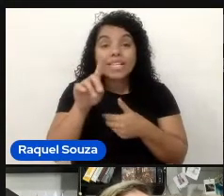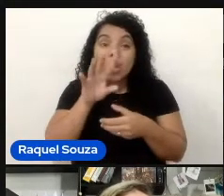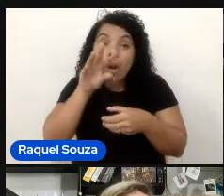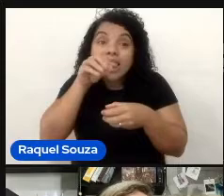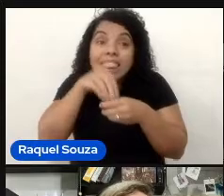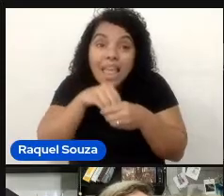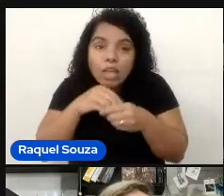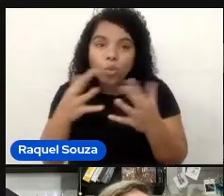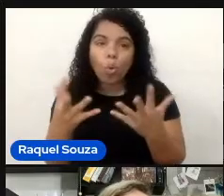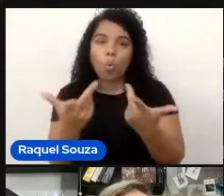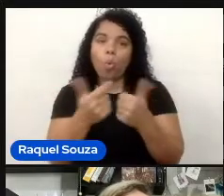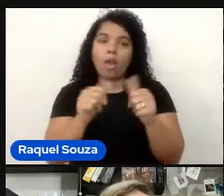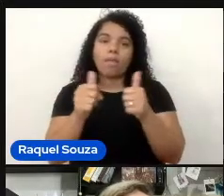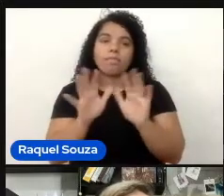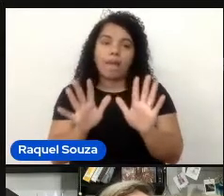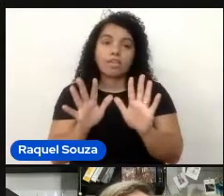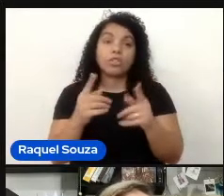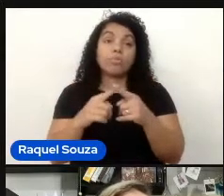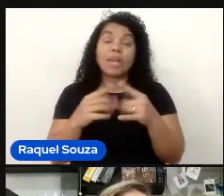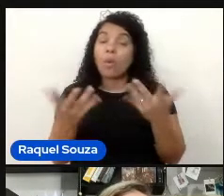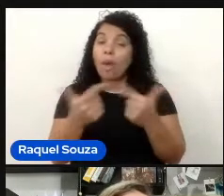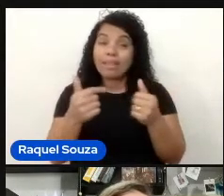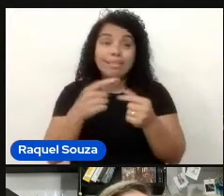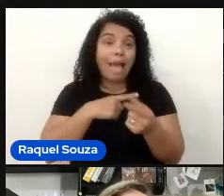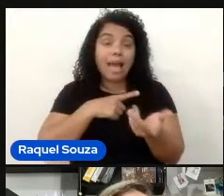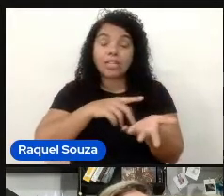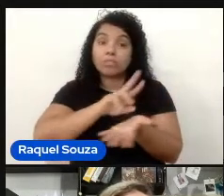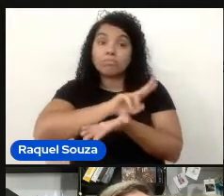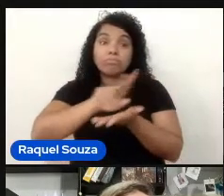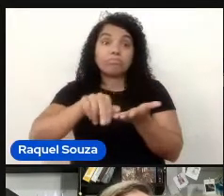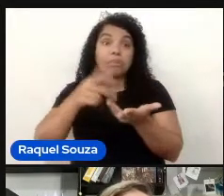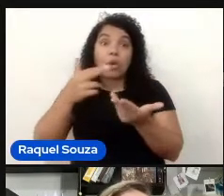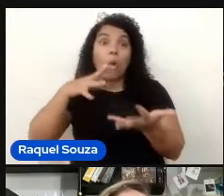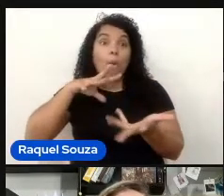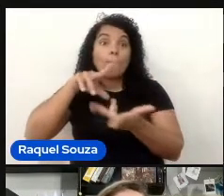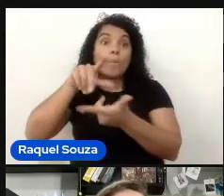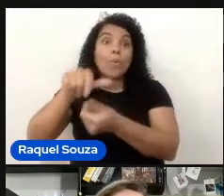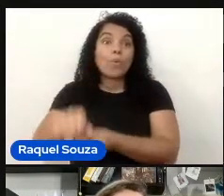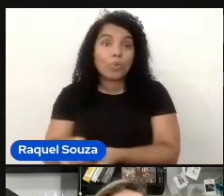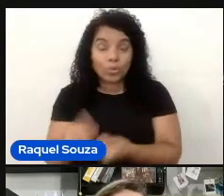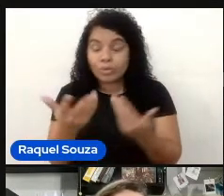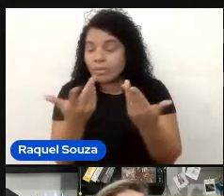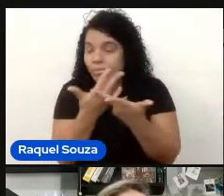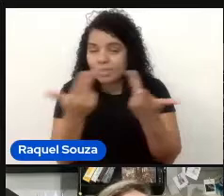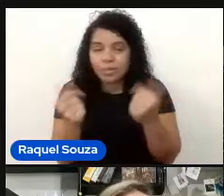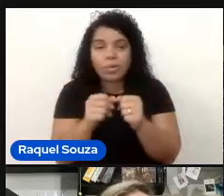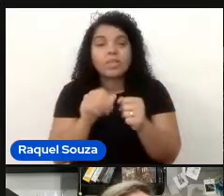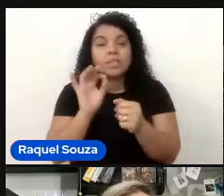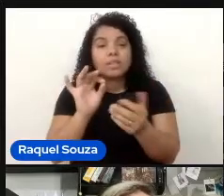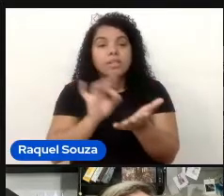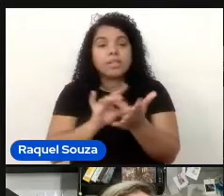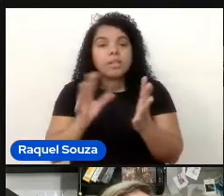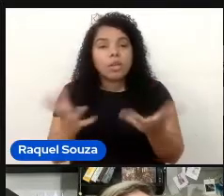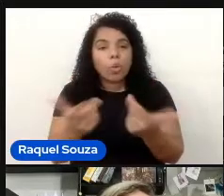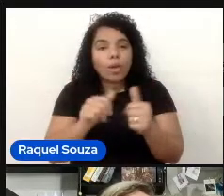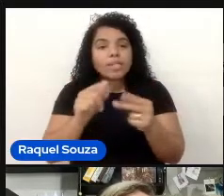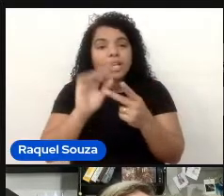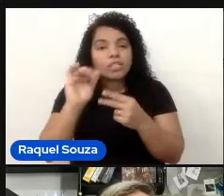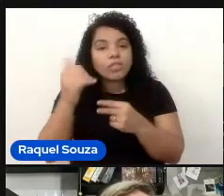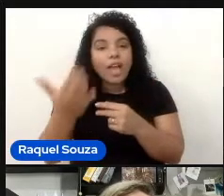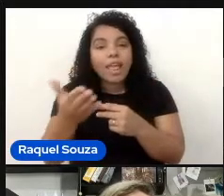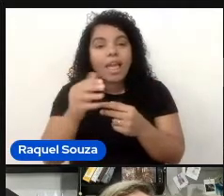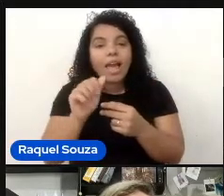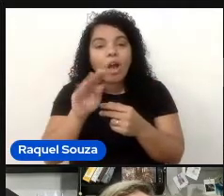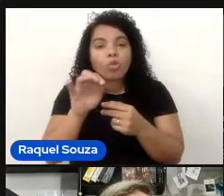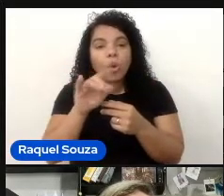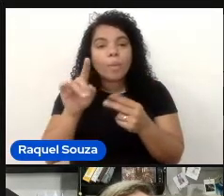Qualidade, é um mundo. É um pilar. Exatamente, Rê. Qualidade vai muito além de automação. A